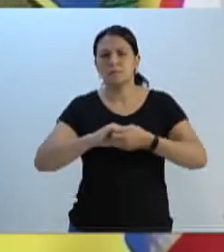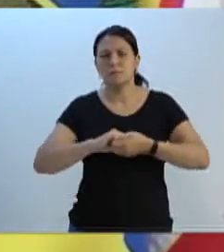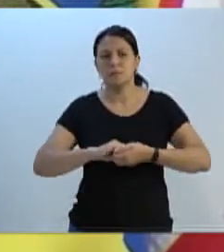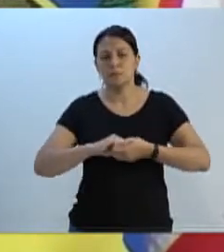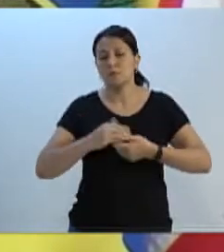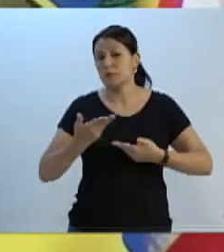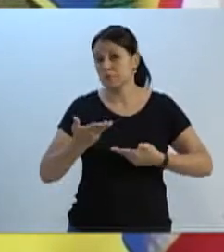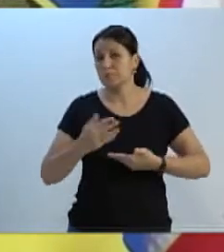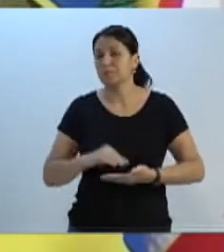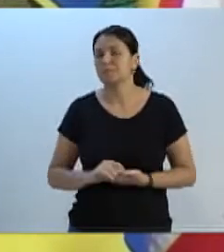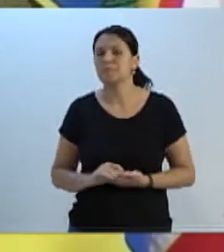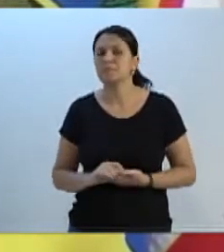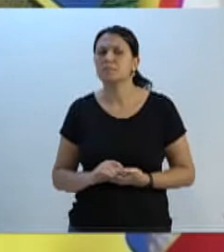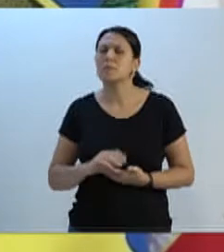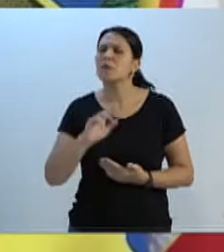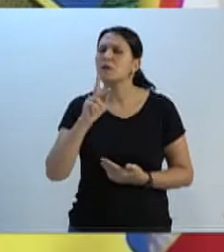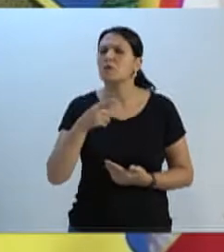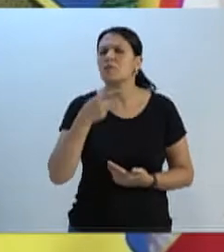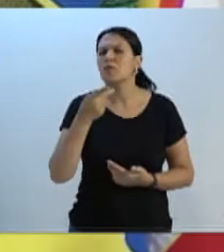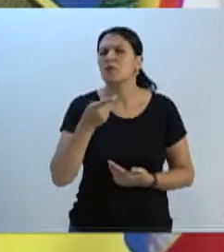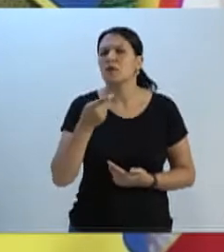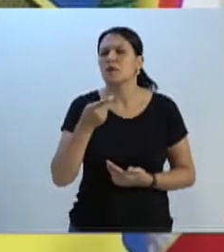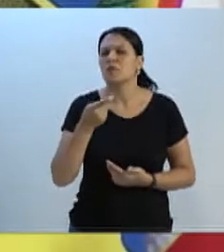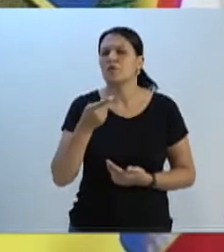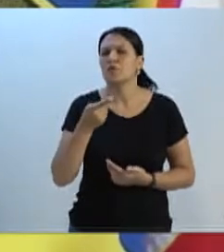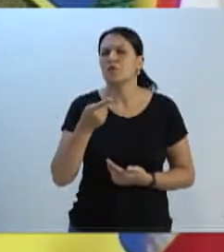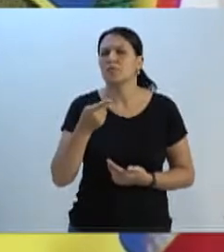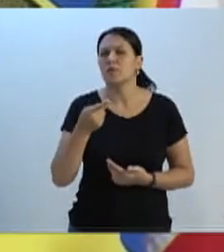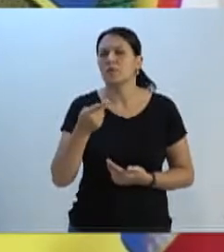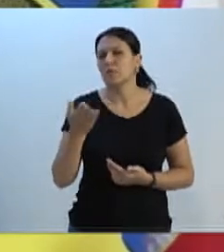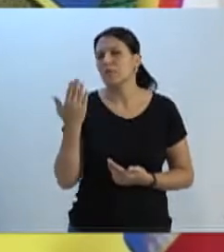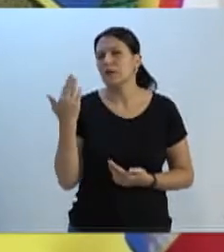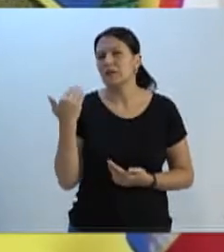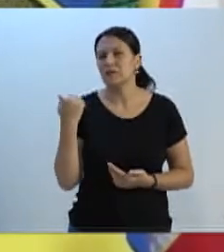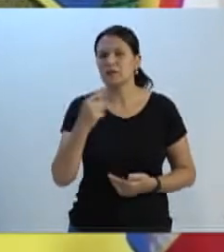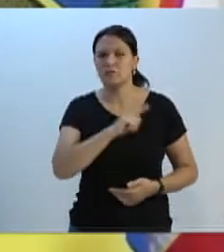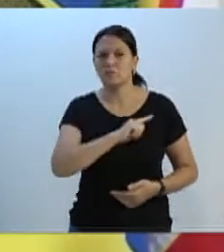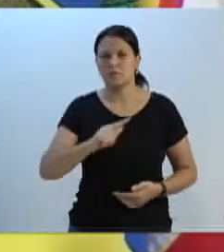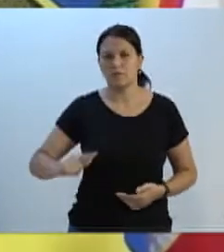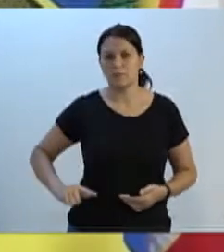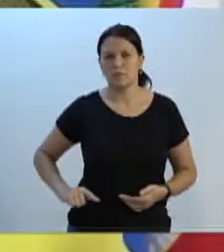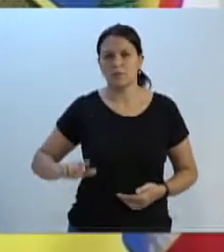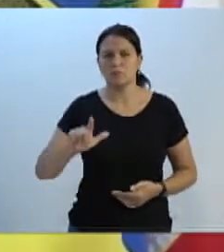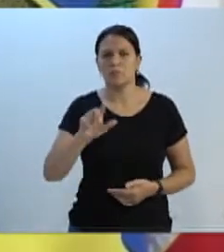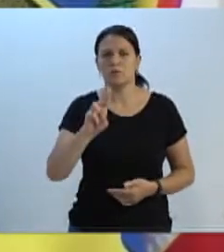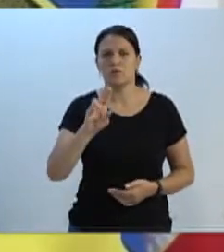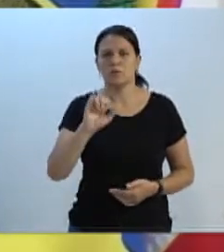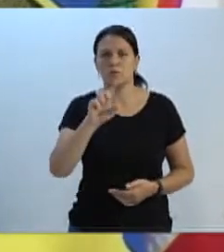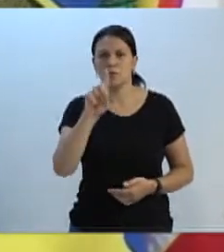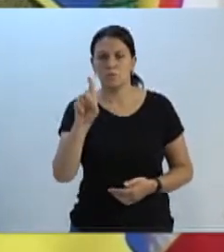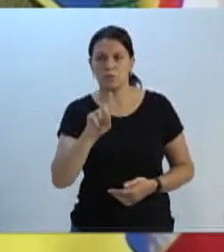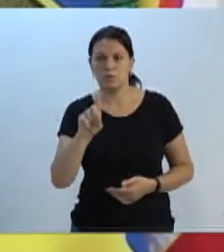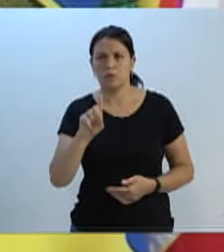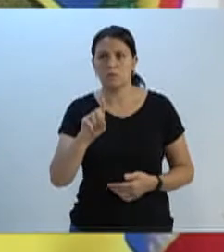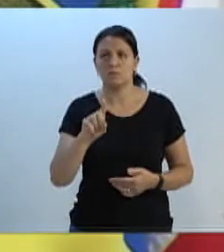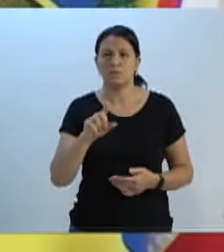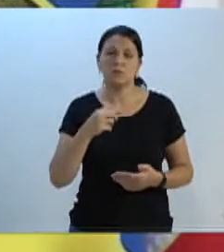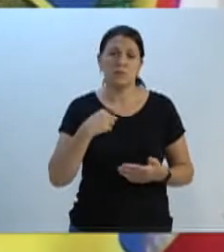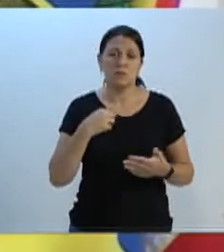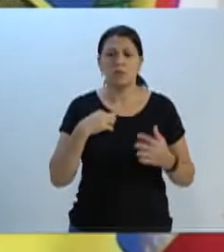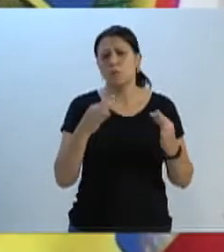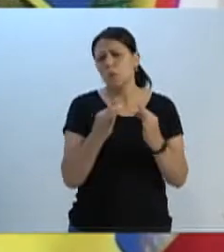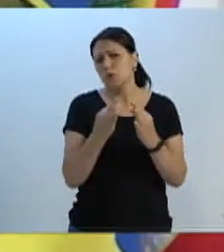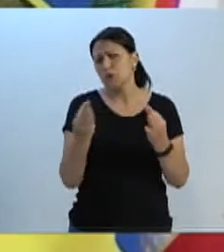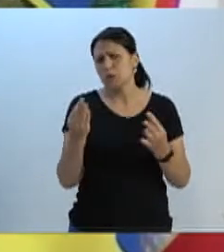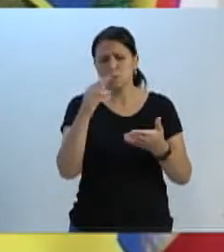ele falava do ex-governador Luiz Henrique da Silveira, e eu vou colocar aqui, dentro da minha simplicidade com relação